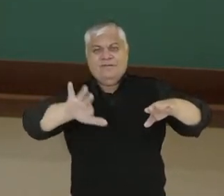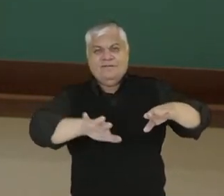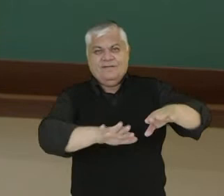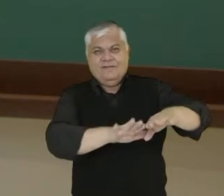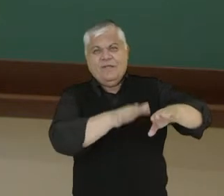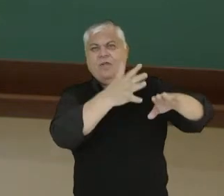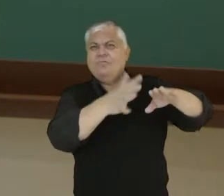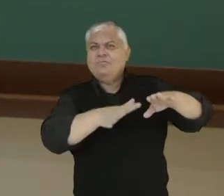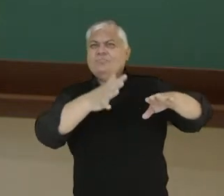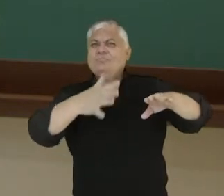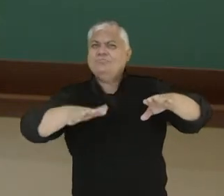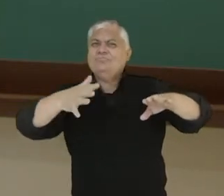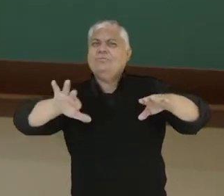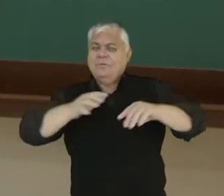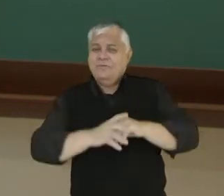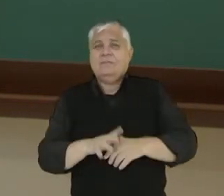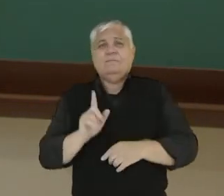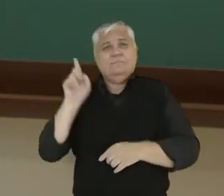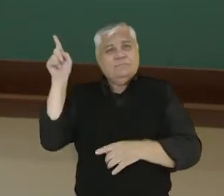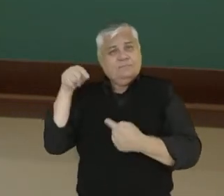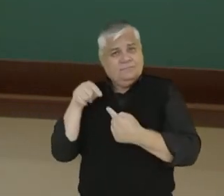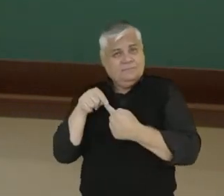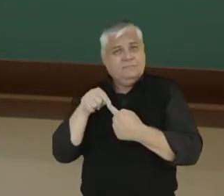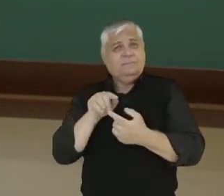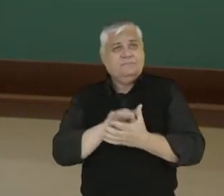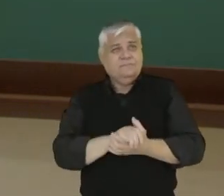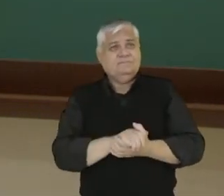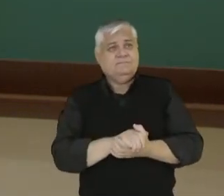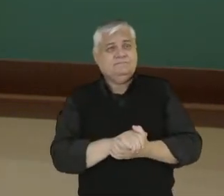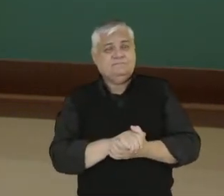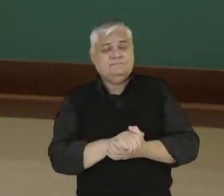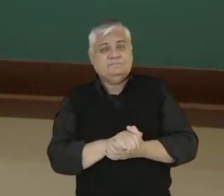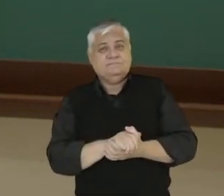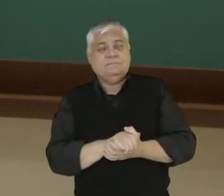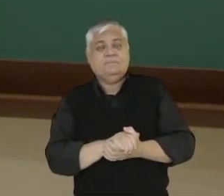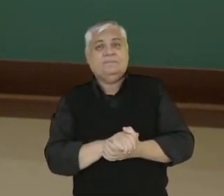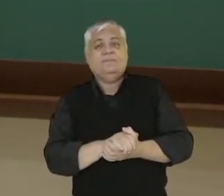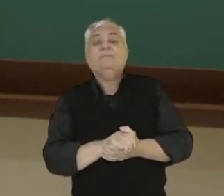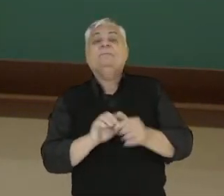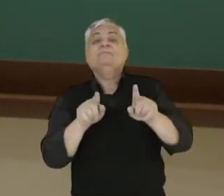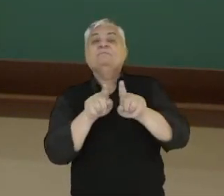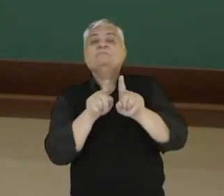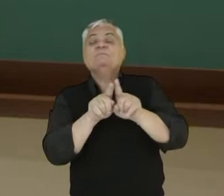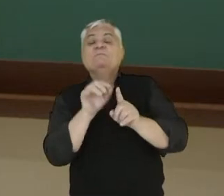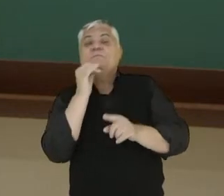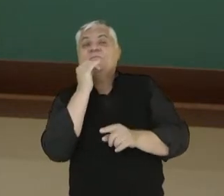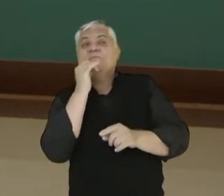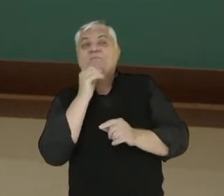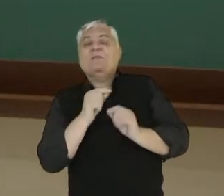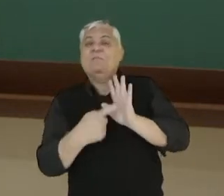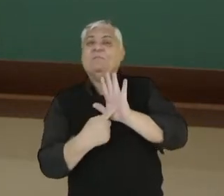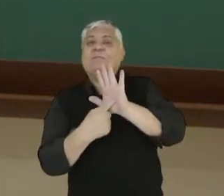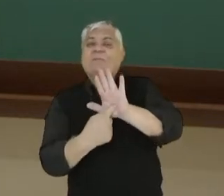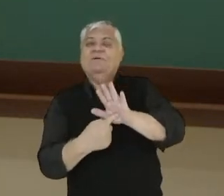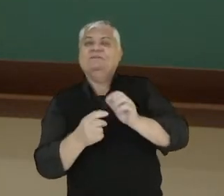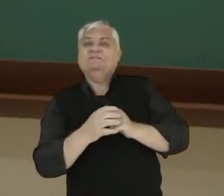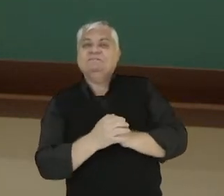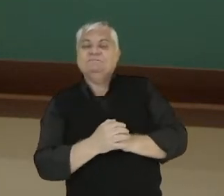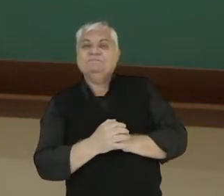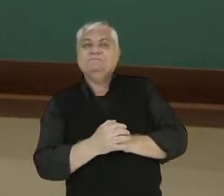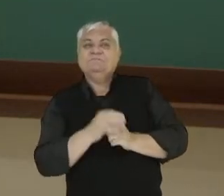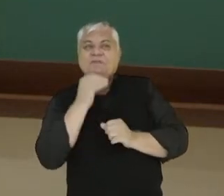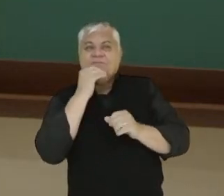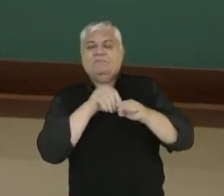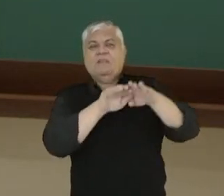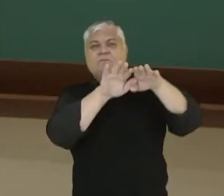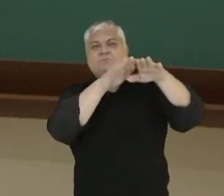em óptica vale aqui. Inclusive, o próximo slide, ele demonstra isso, né? A onda,